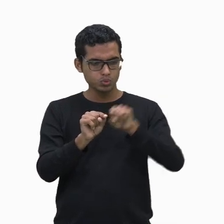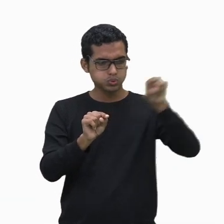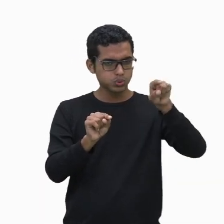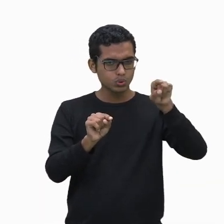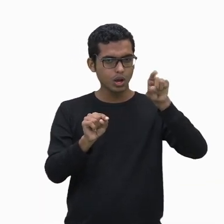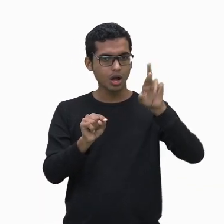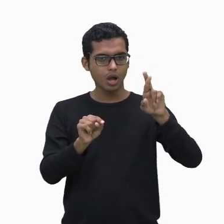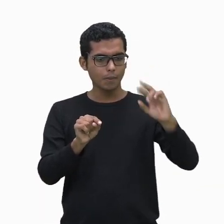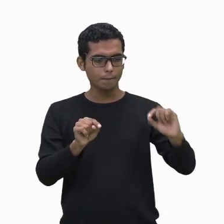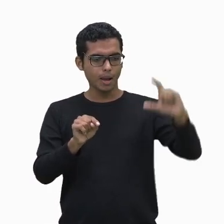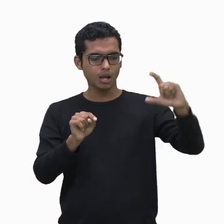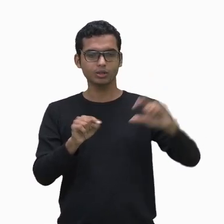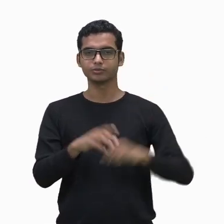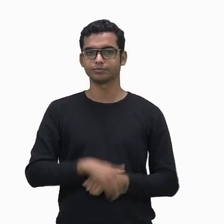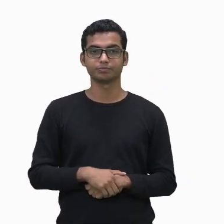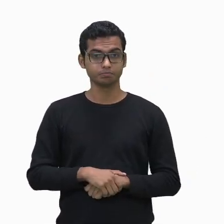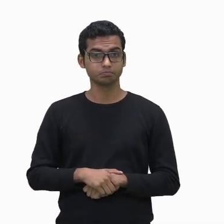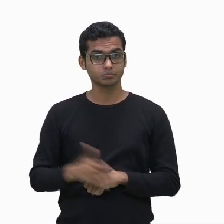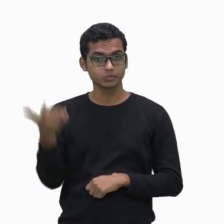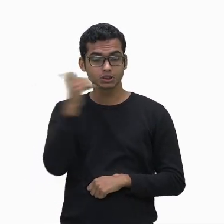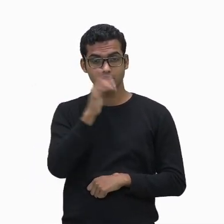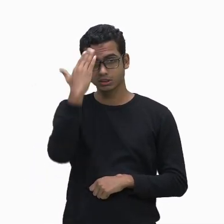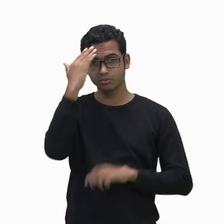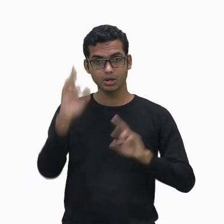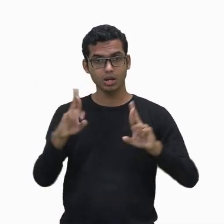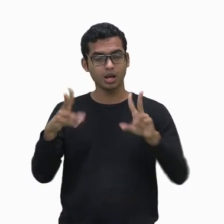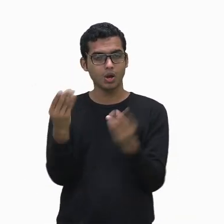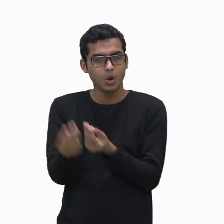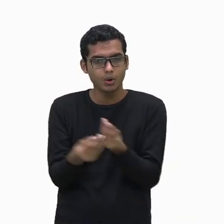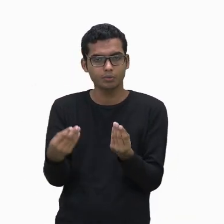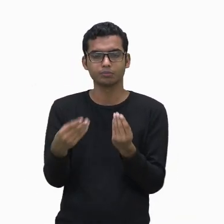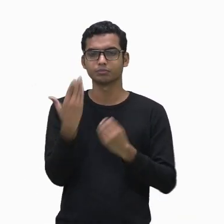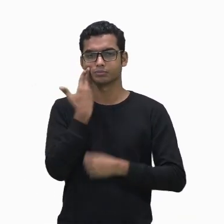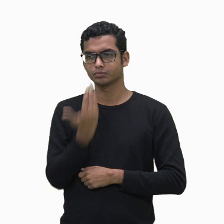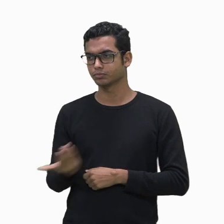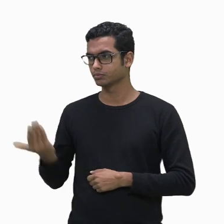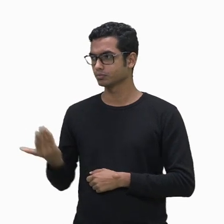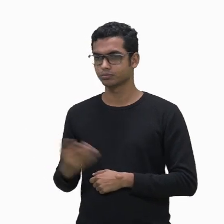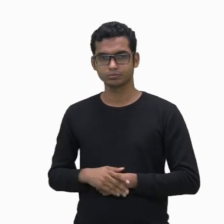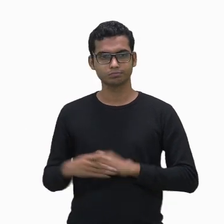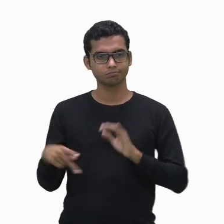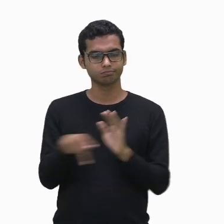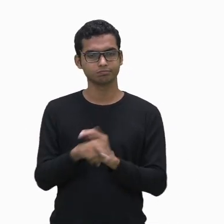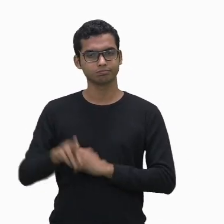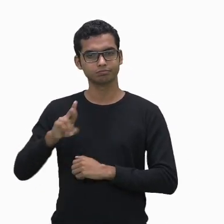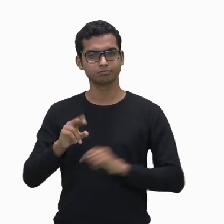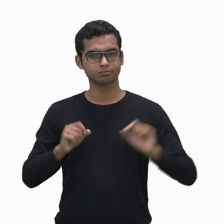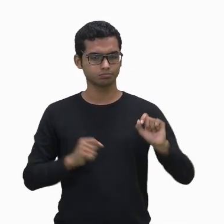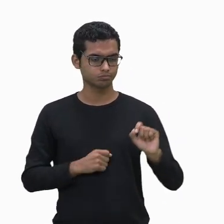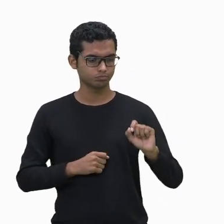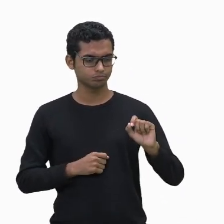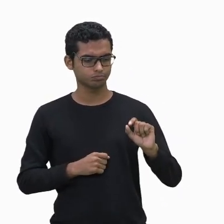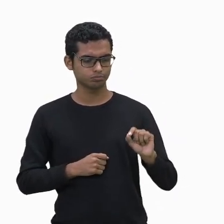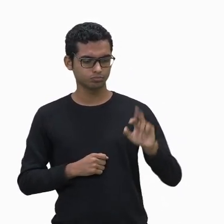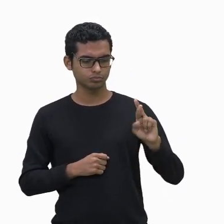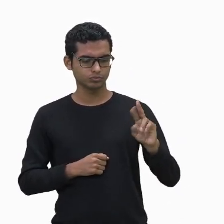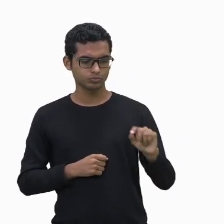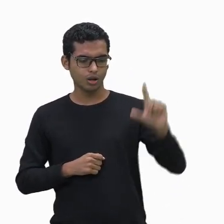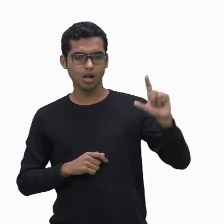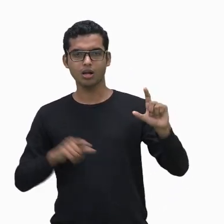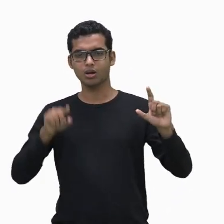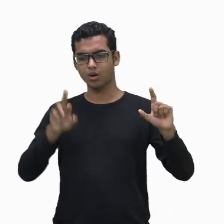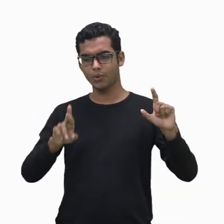efeito aqui de diferenciação, né, nós vamos chamar um de R maior, né? R grandão, R maiúsculo, e outro